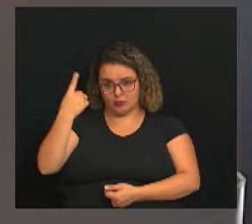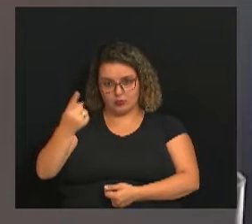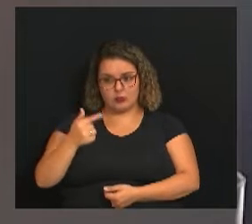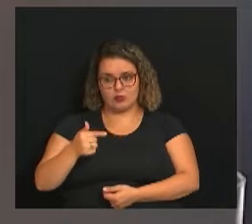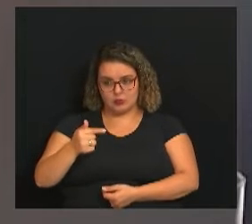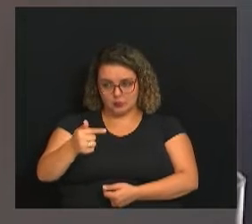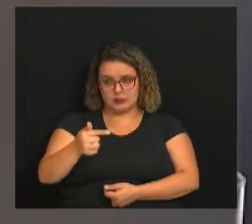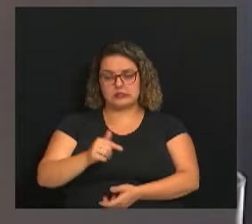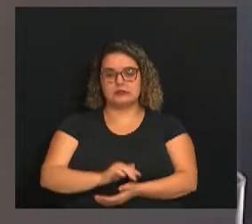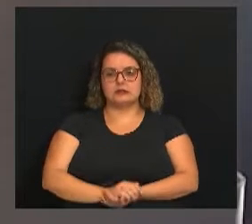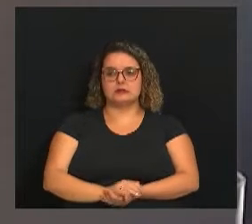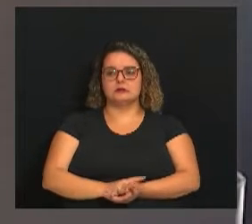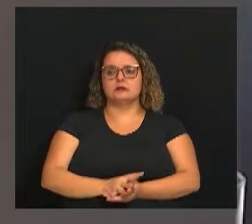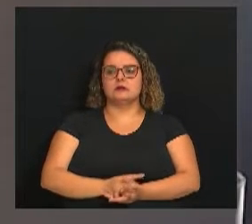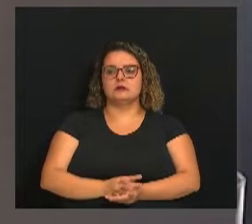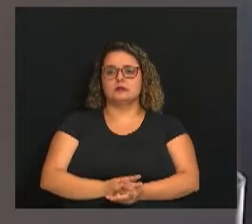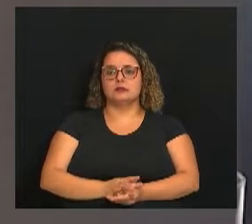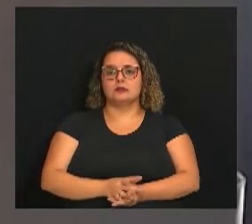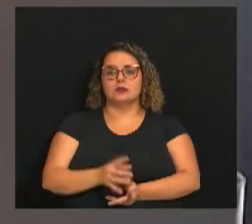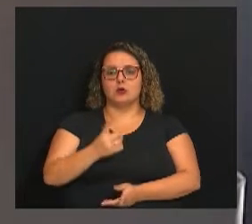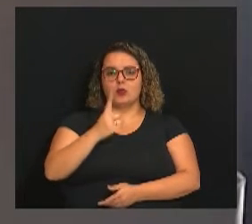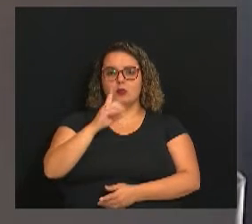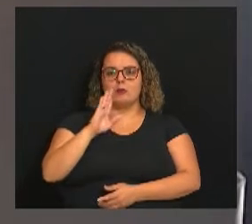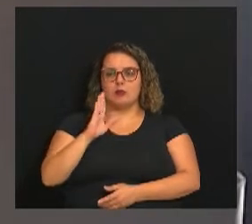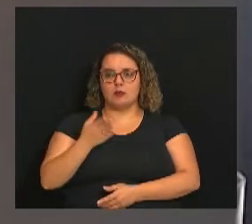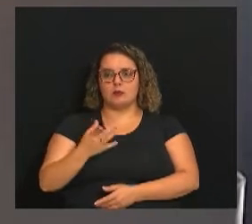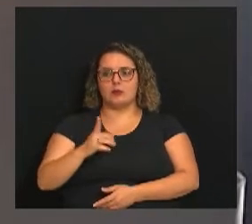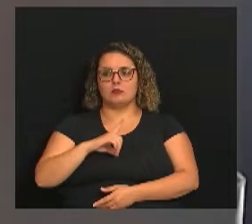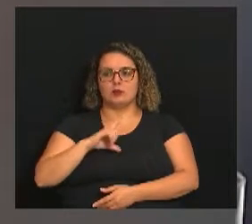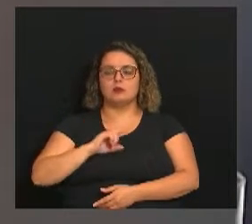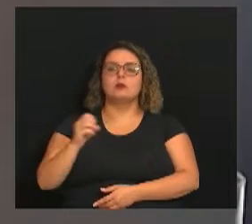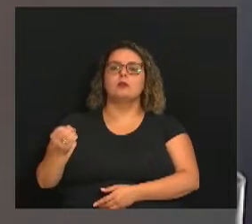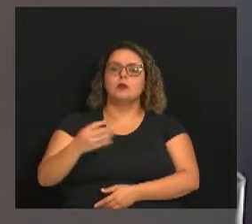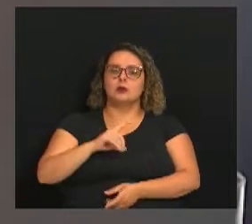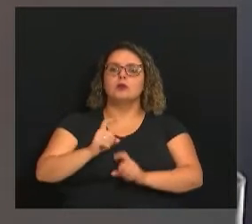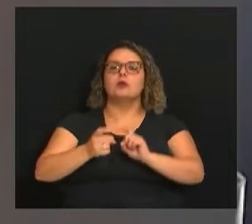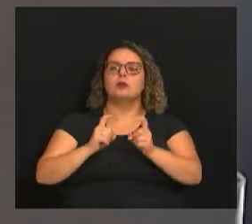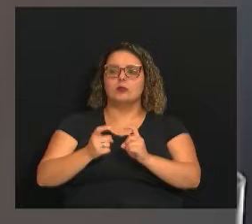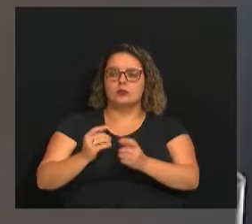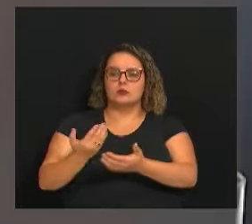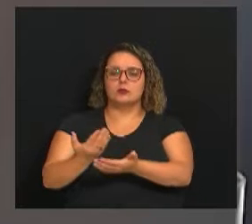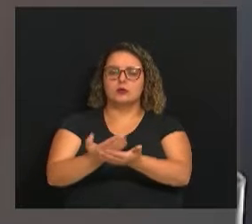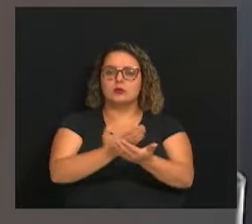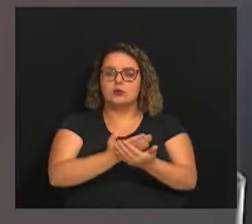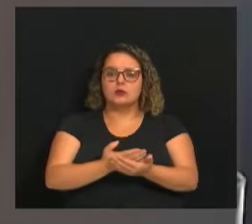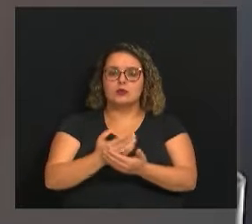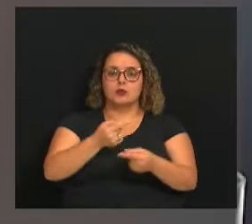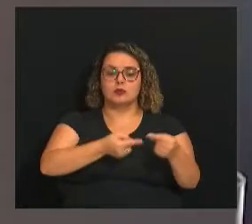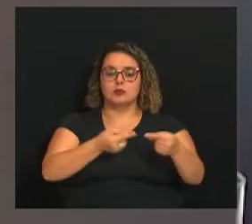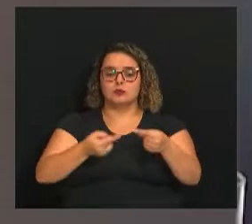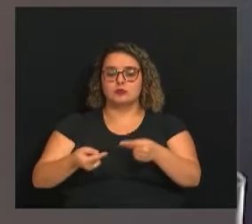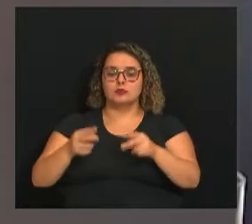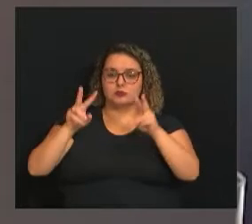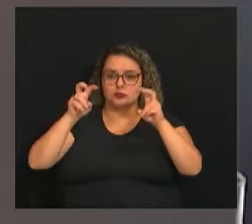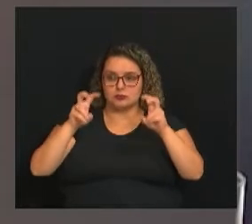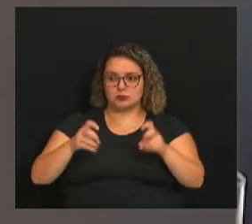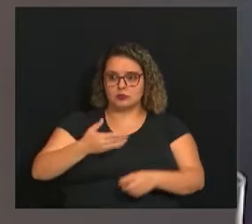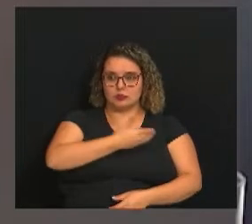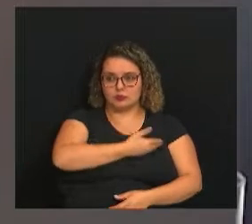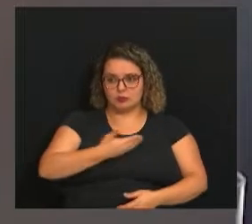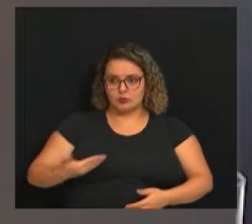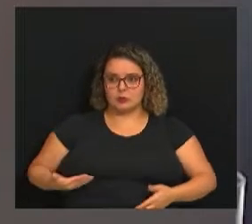dia 11, 1h30 da tarde, a gente vai ter uma nova reunião da comissão de estudos, que vai debater o tema funcionalismo público,